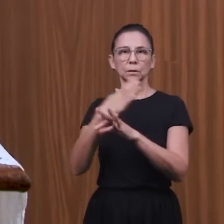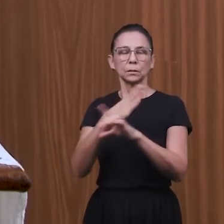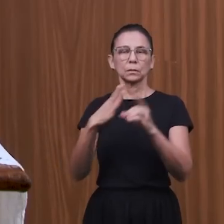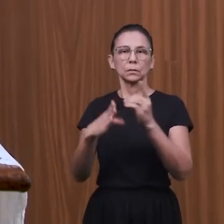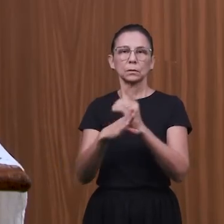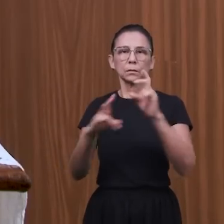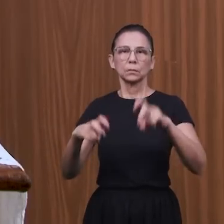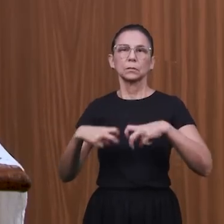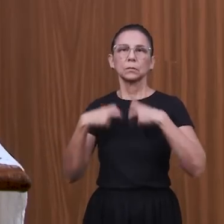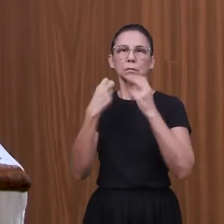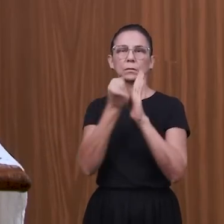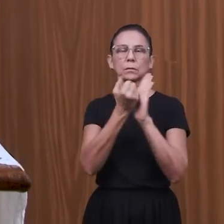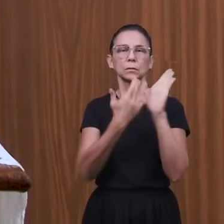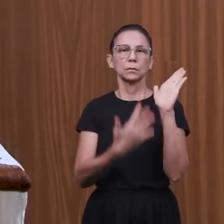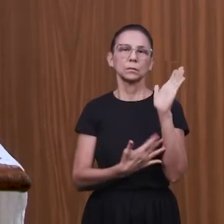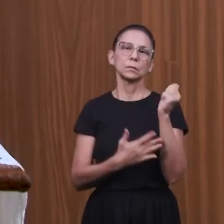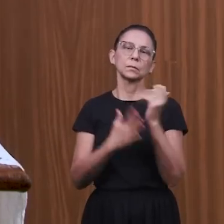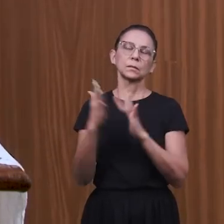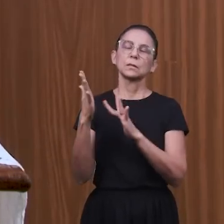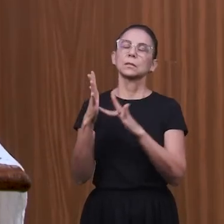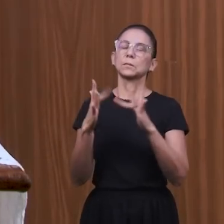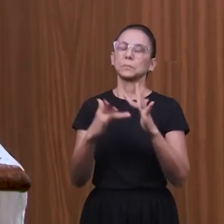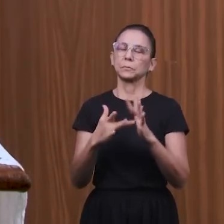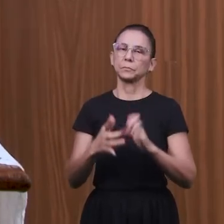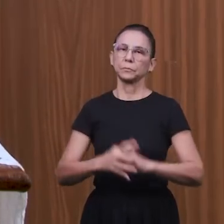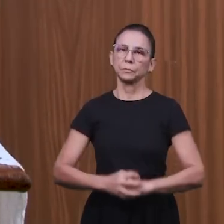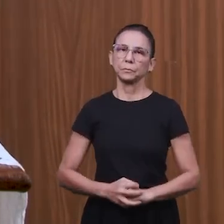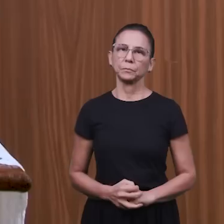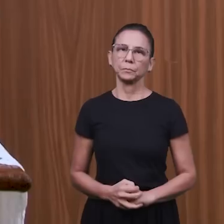o culto clamando pelo sangue de Jesus.